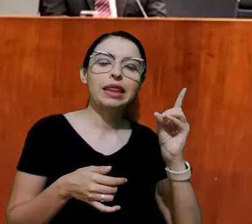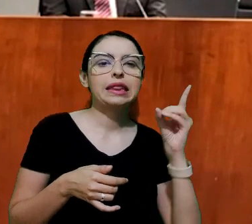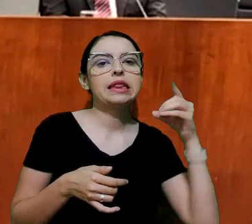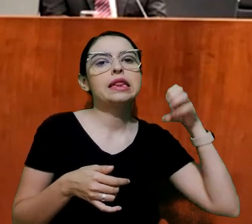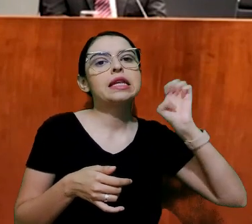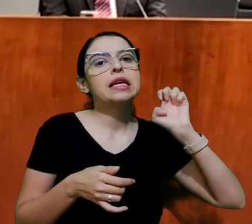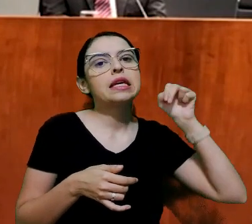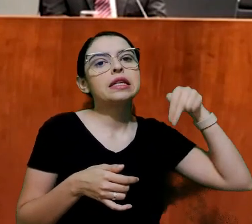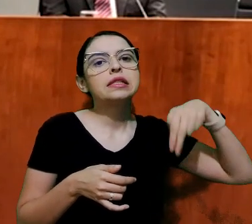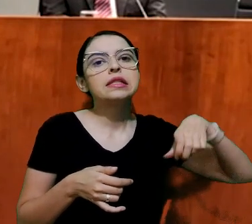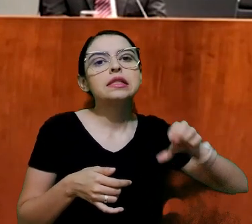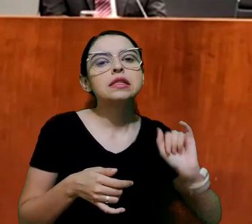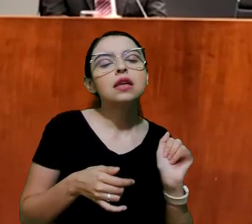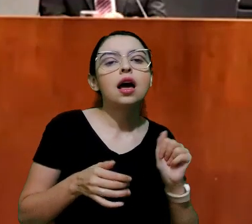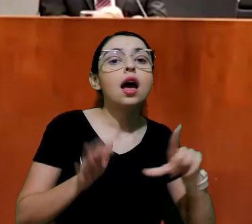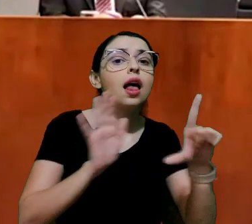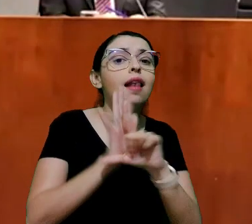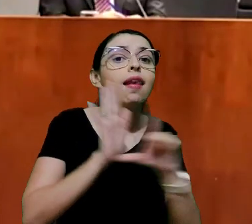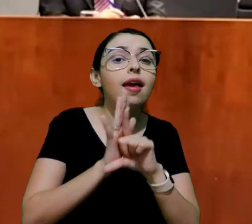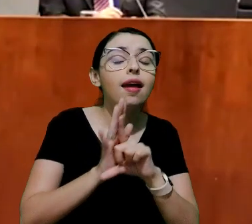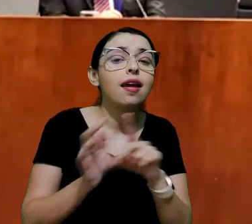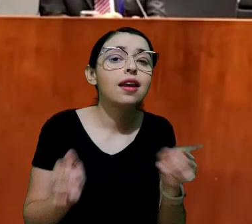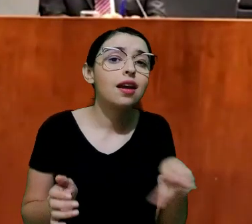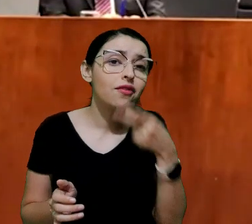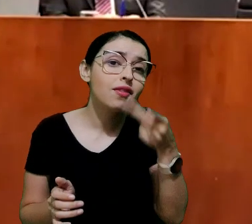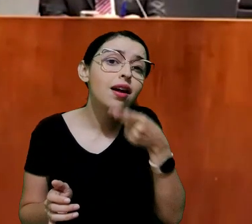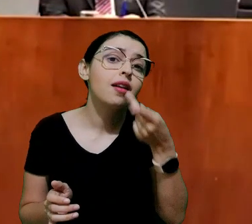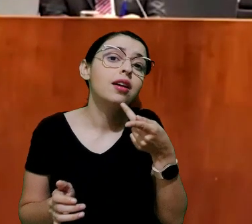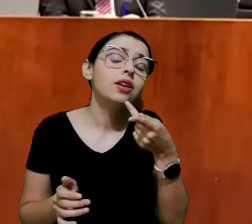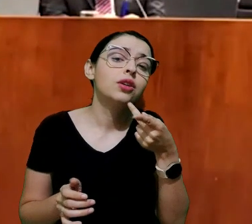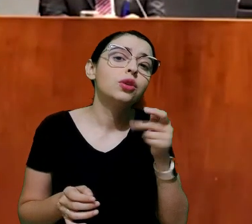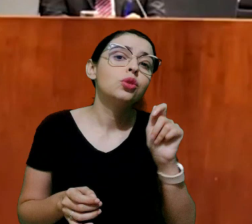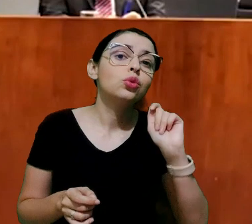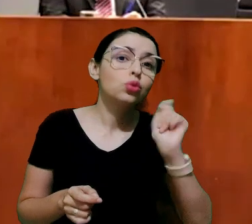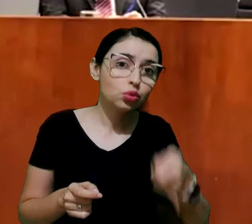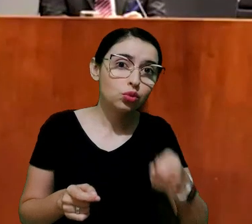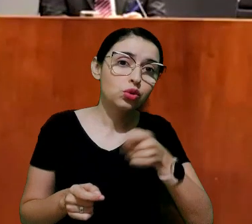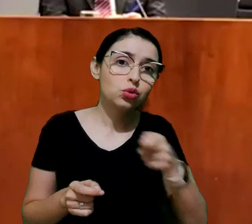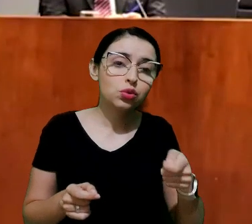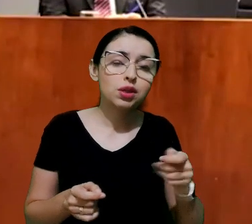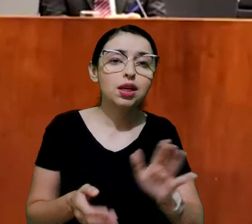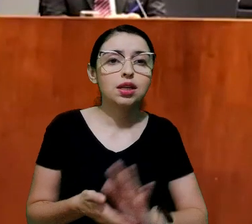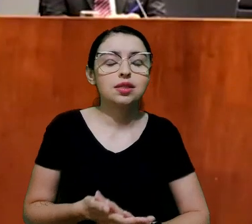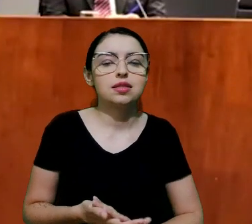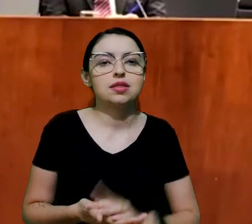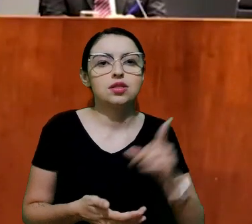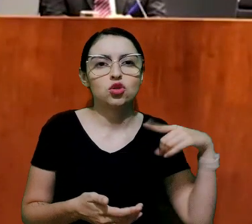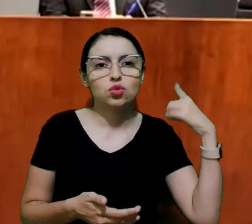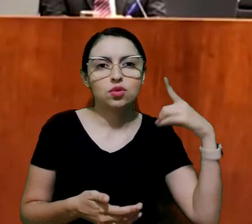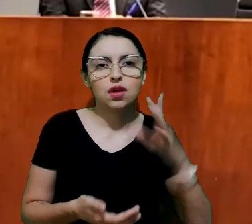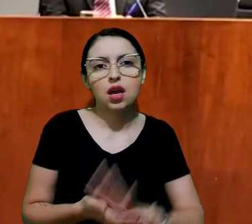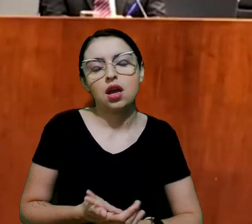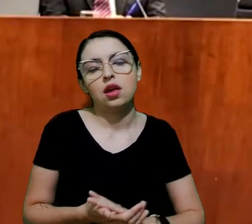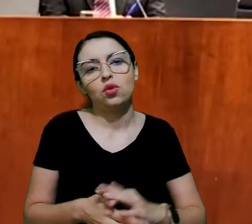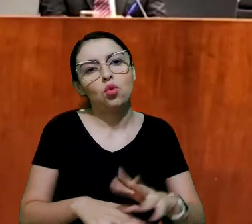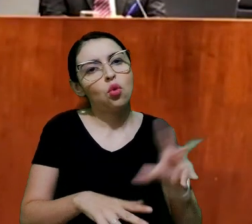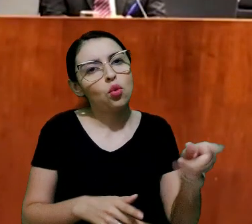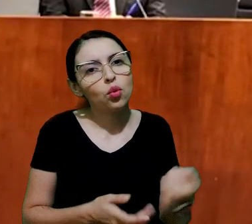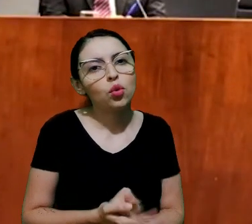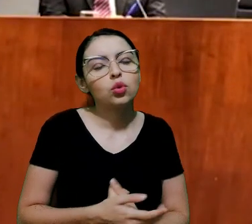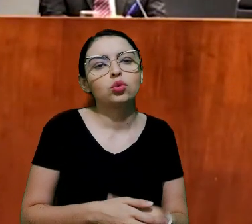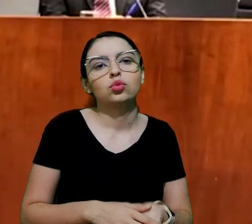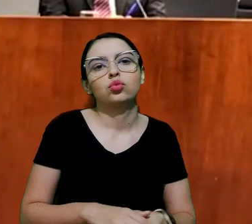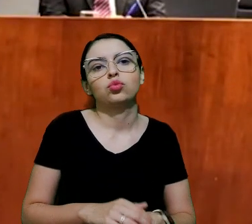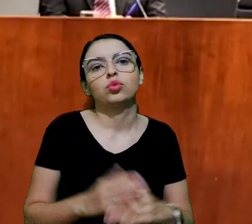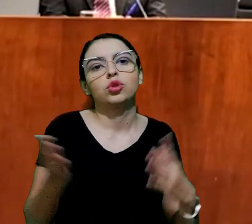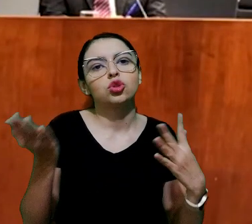A palavra precedente, ela está em todos os julgamentos do Superior Tribunal de Justiça.